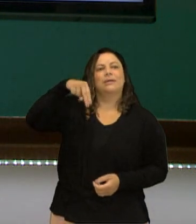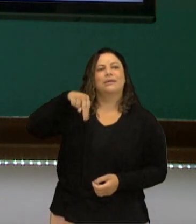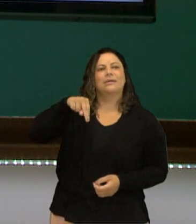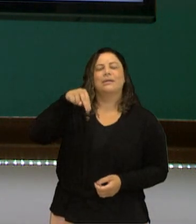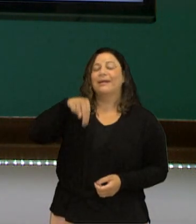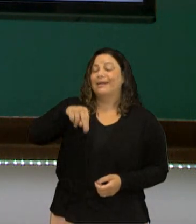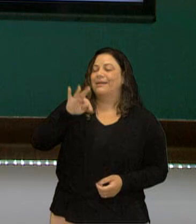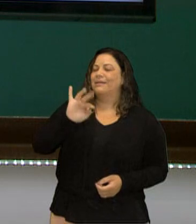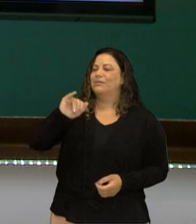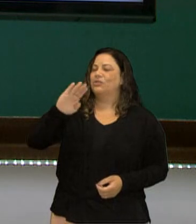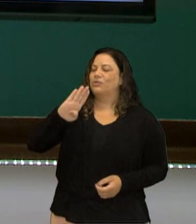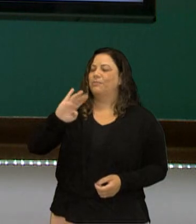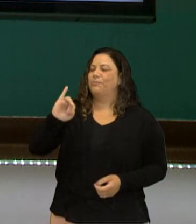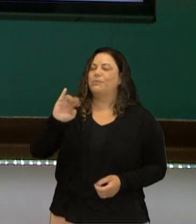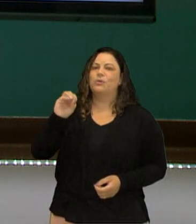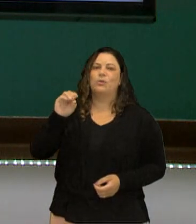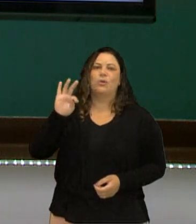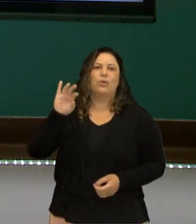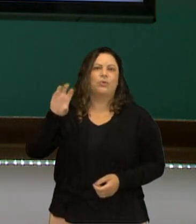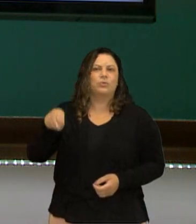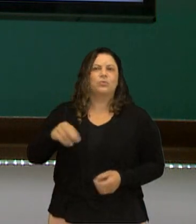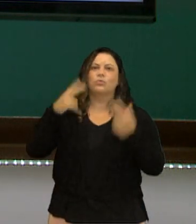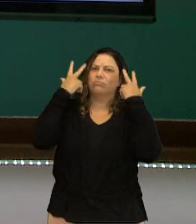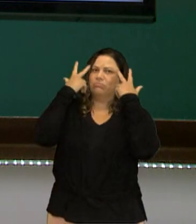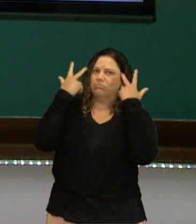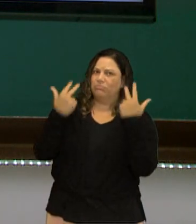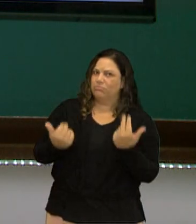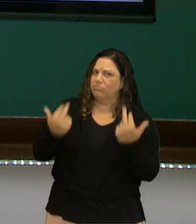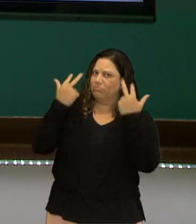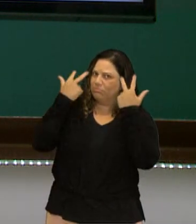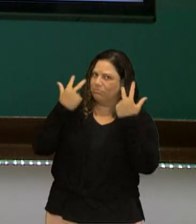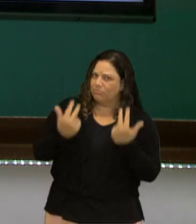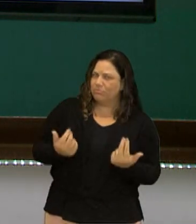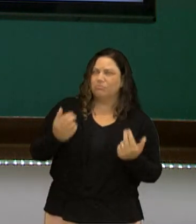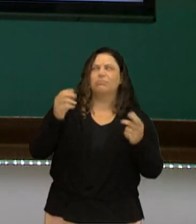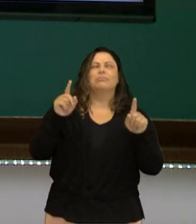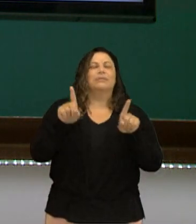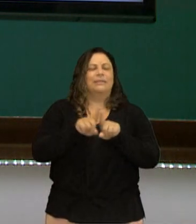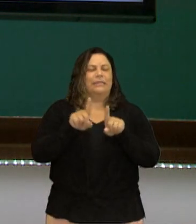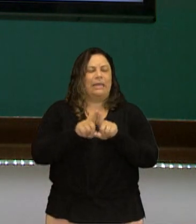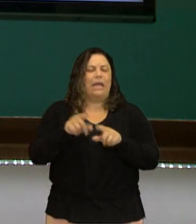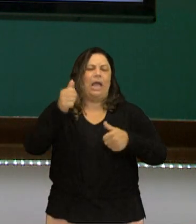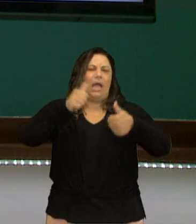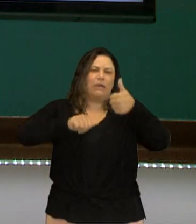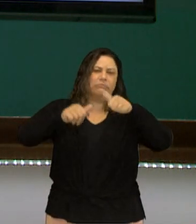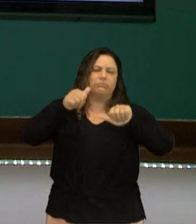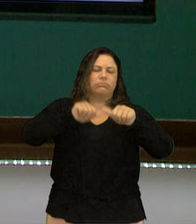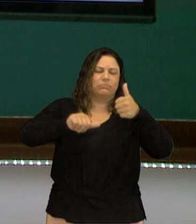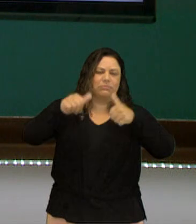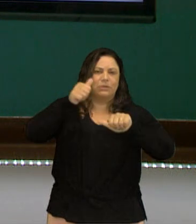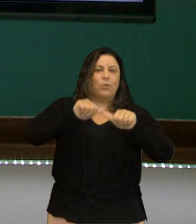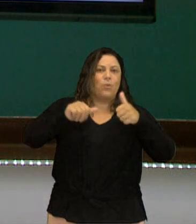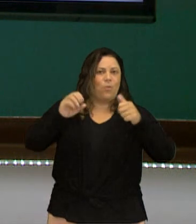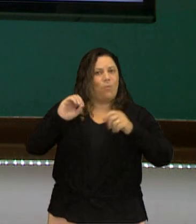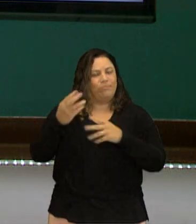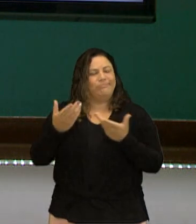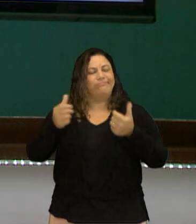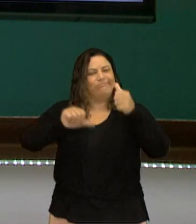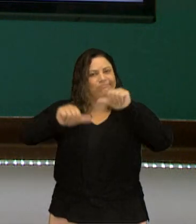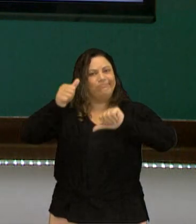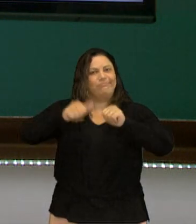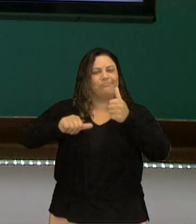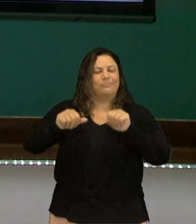medicamentos e compostos naturais ou sintéticos criados, feitos pelo homem, utilizados para tratar